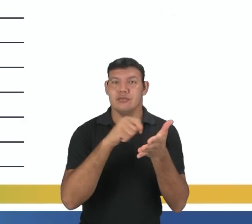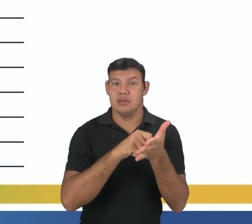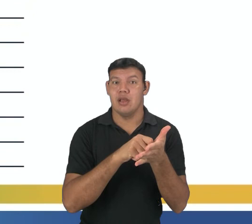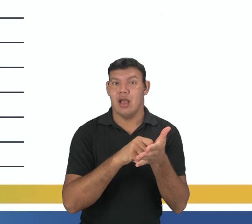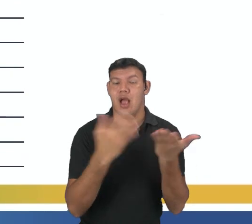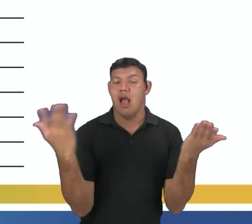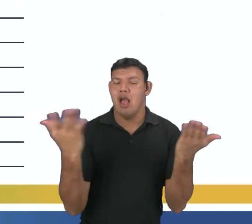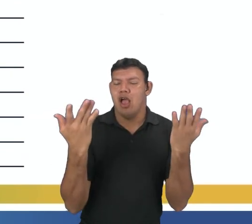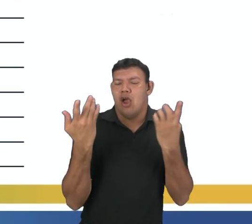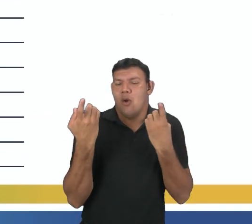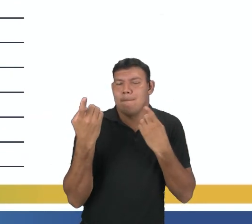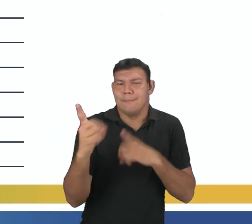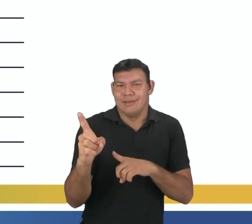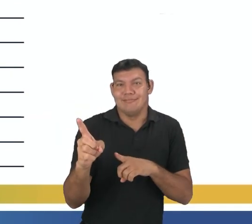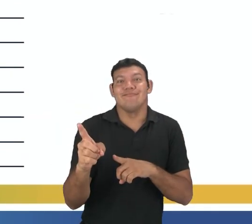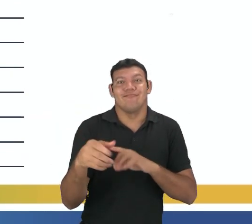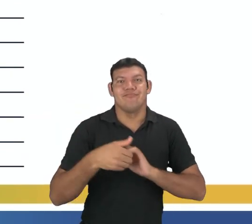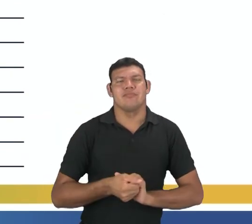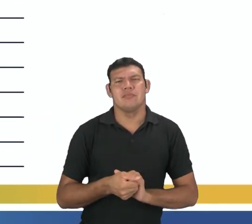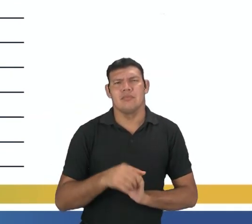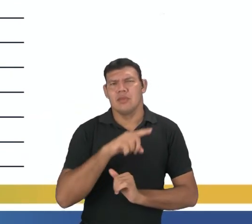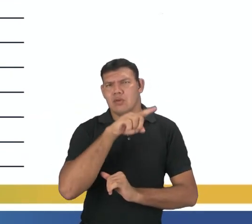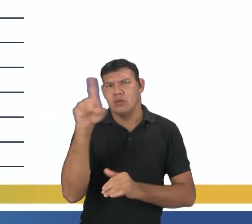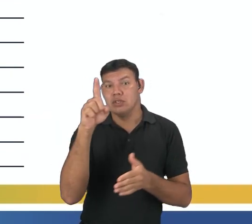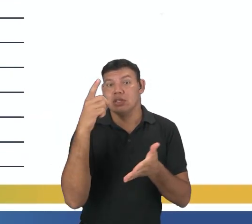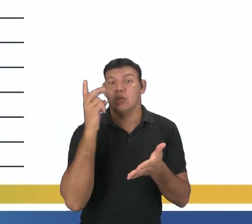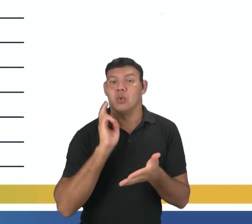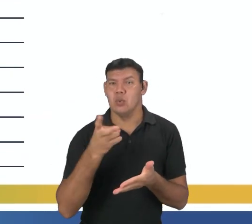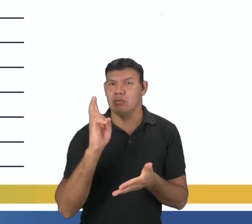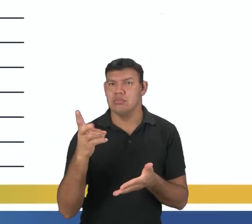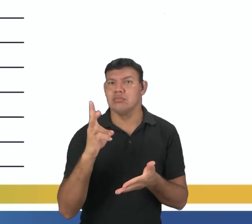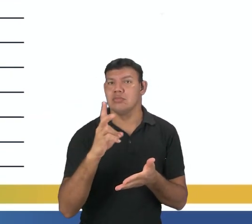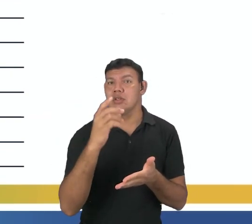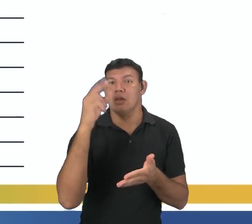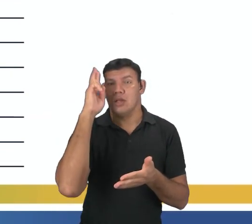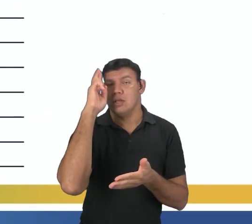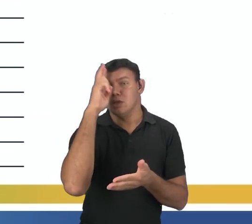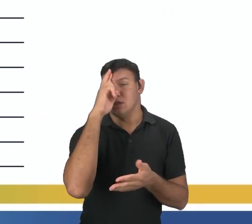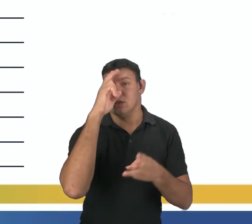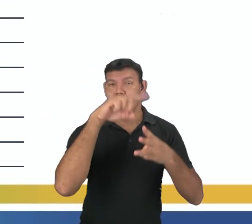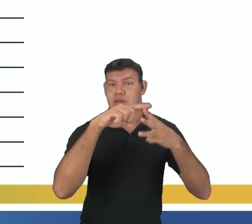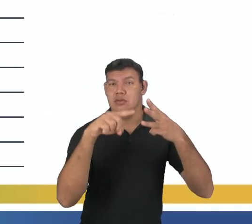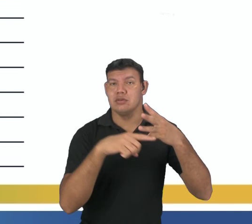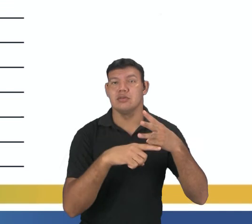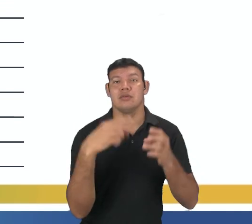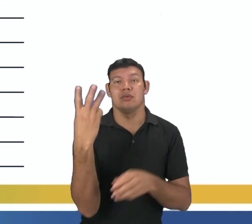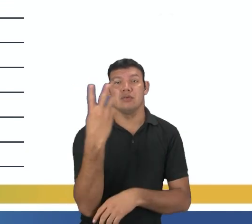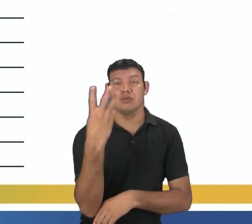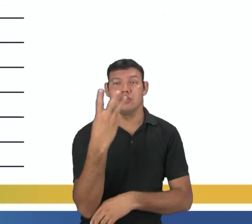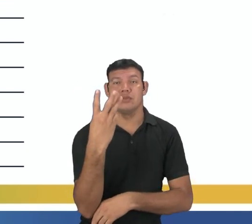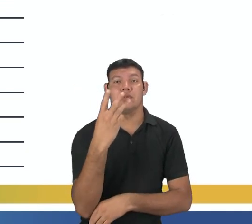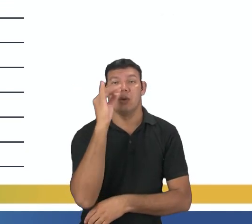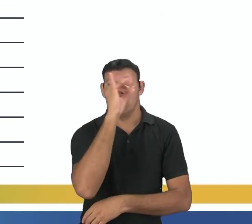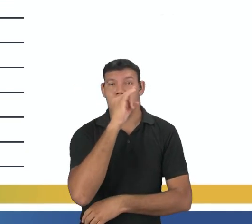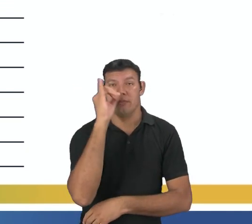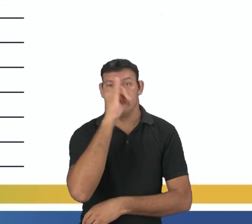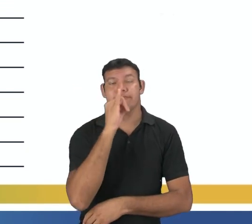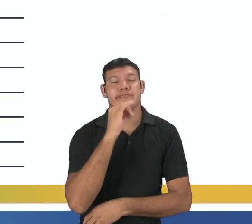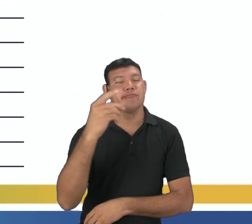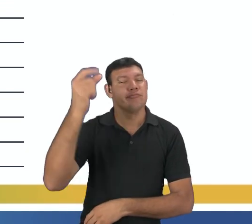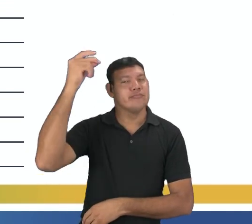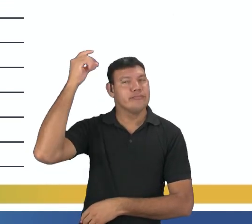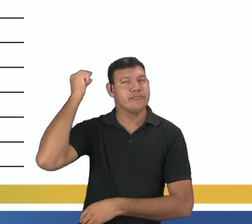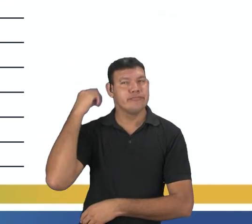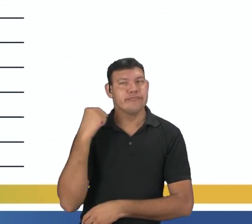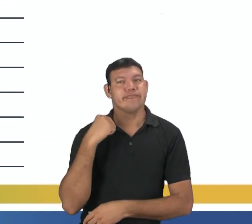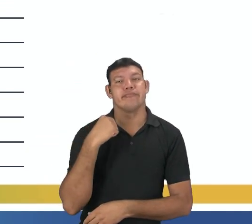Então, eu quero te dar um desafio. Você continua a história dos 3 porquinhos. Olha aí comigo. Era uma vez uma feliz família